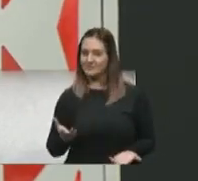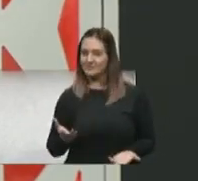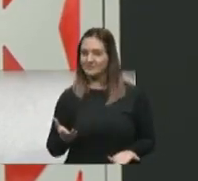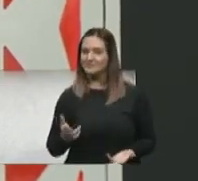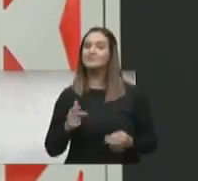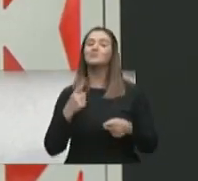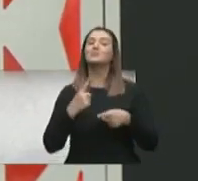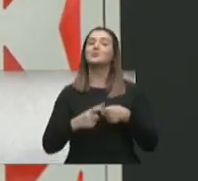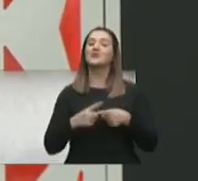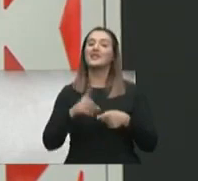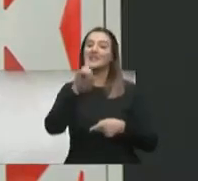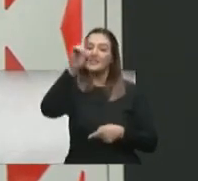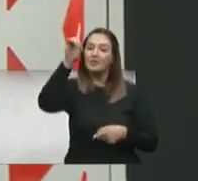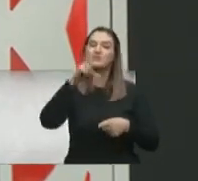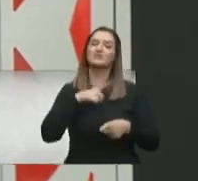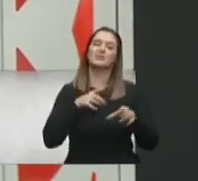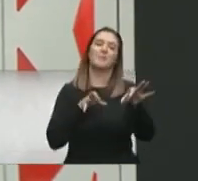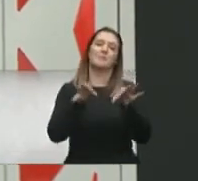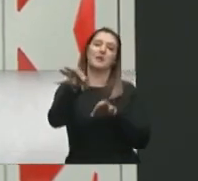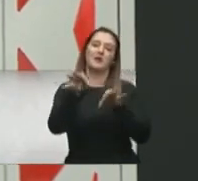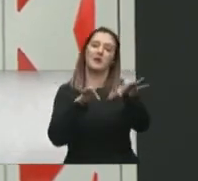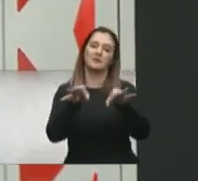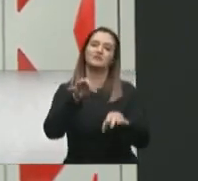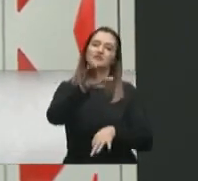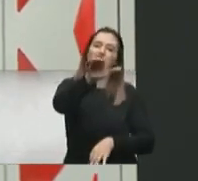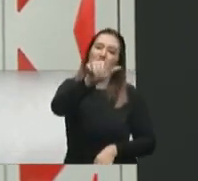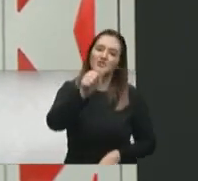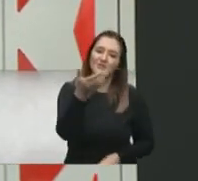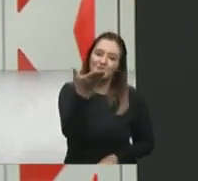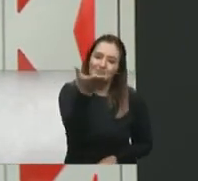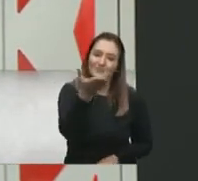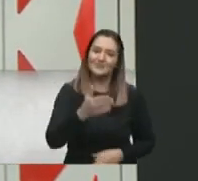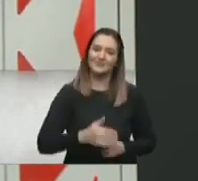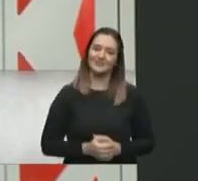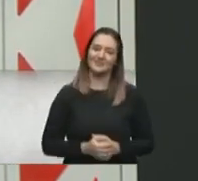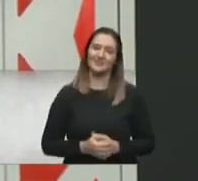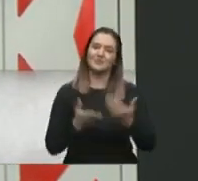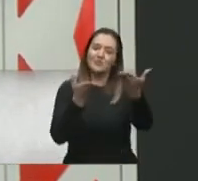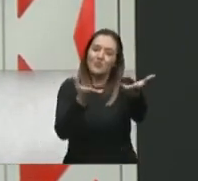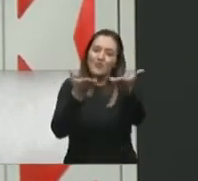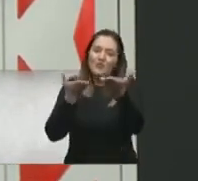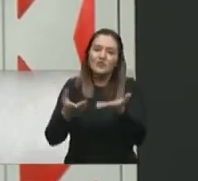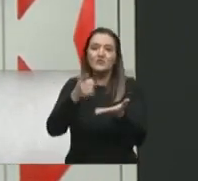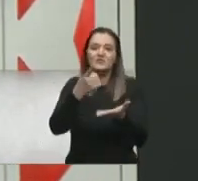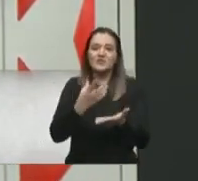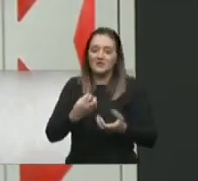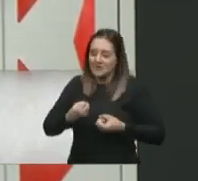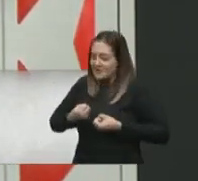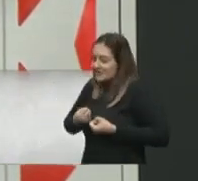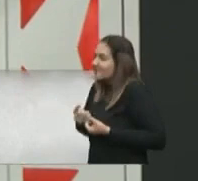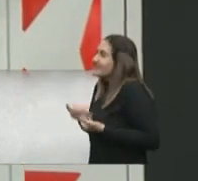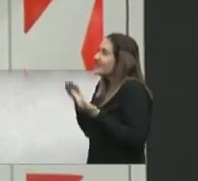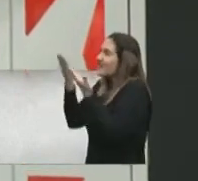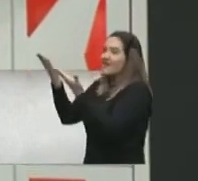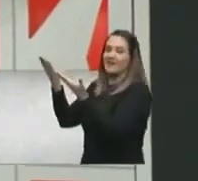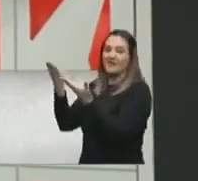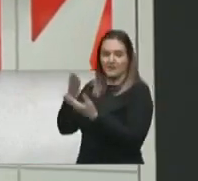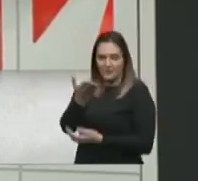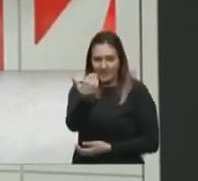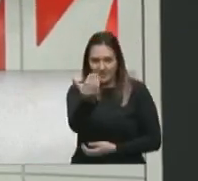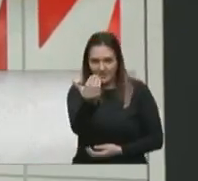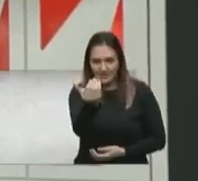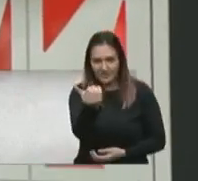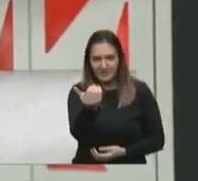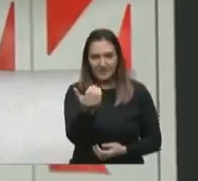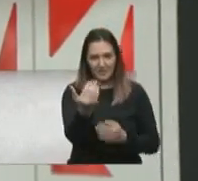tem um plano para você. Deus está chamando você. Deus está convidando você a fazer uma entrega total. Vem aqui um pouquinho, vem aqui